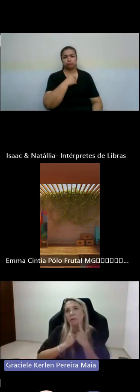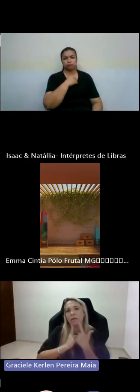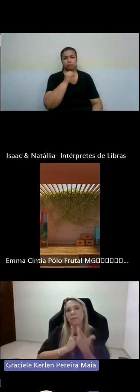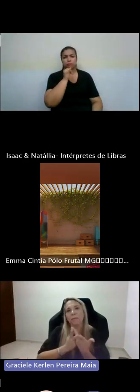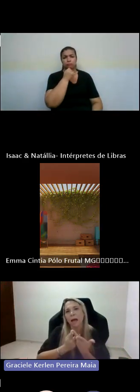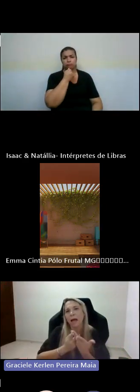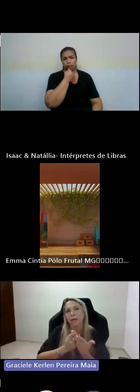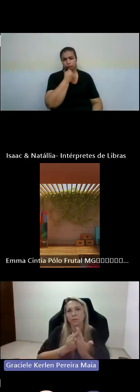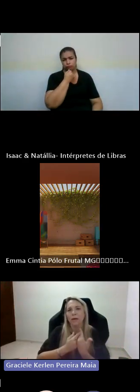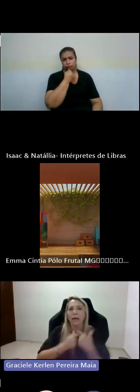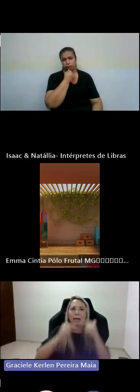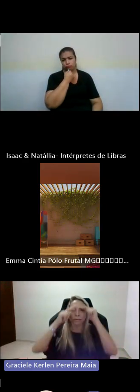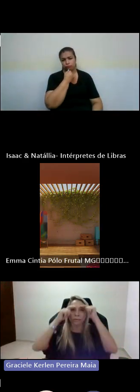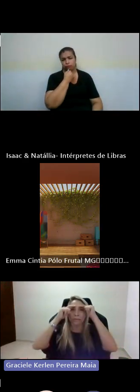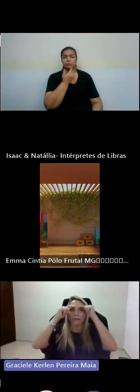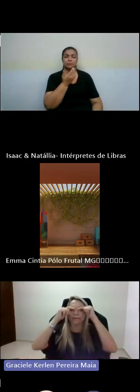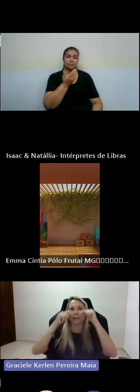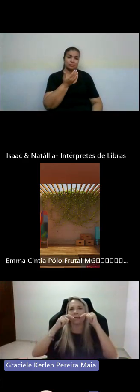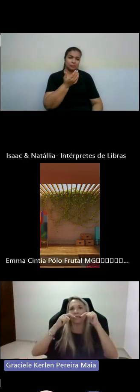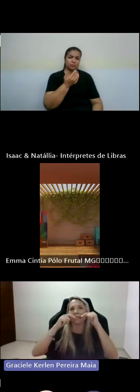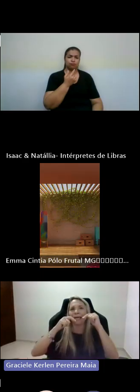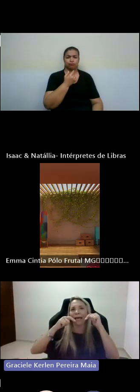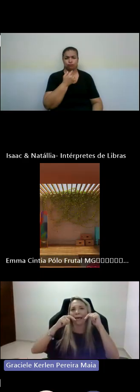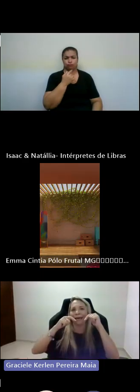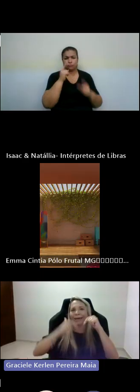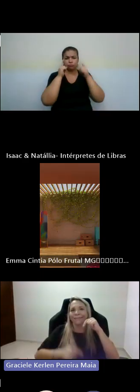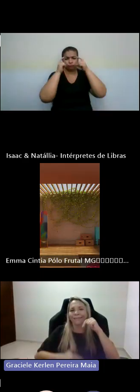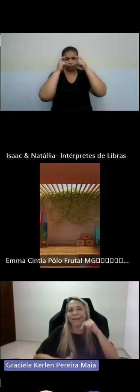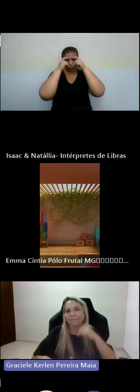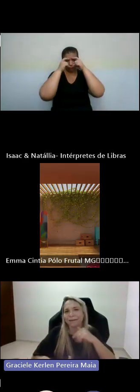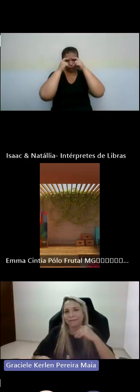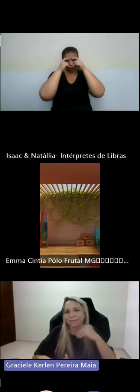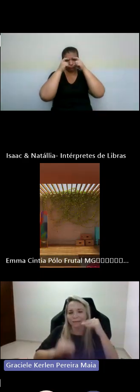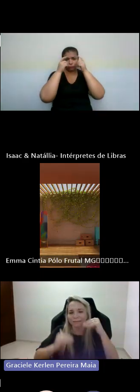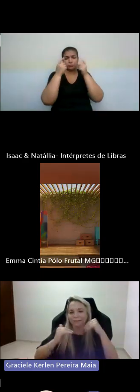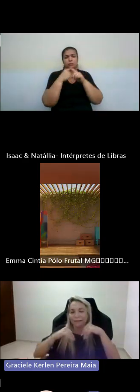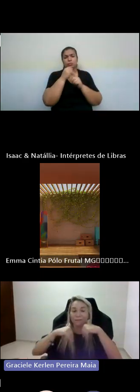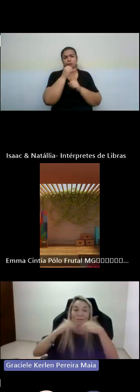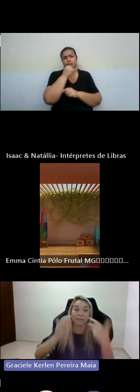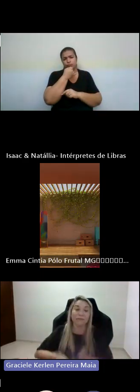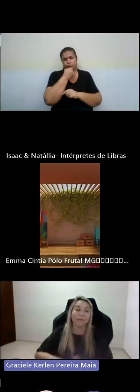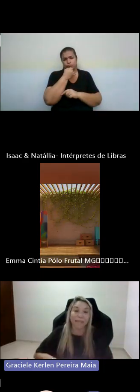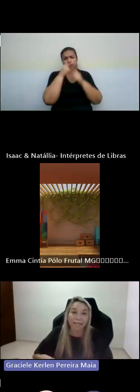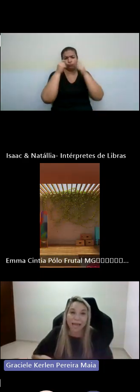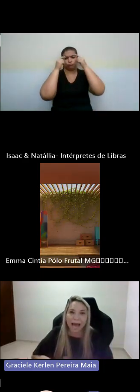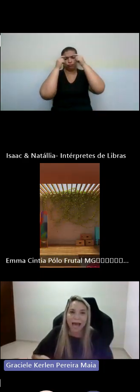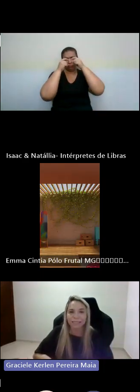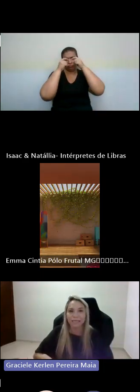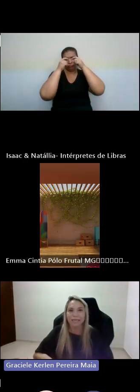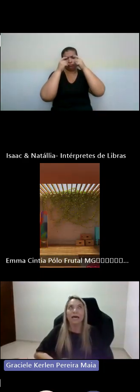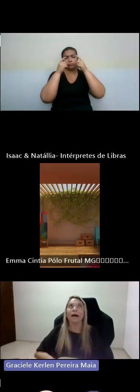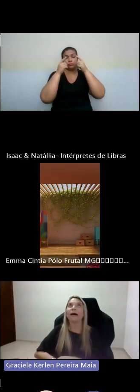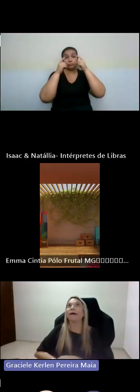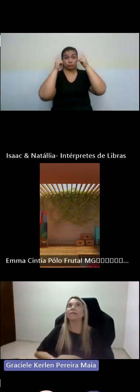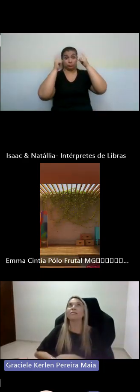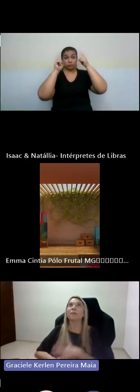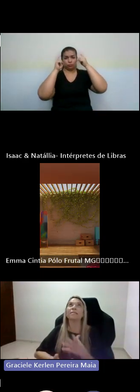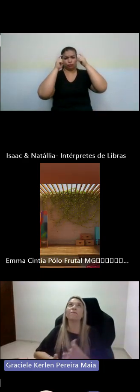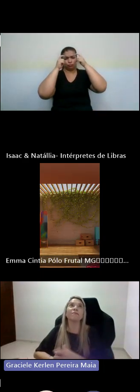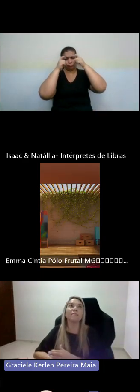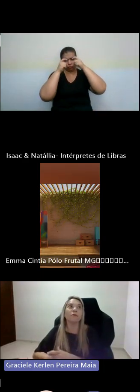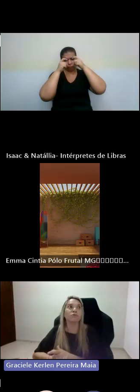a boquinha para baixo, a sobrancelha vai descer, né? Na sobrancelha não vai estar arqueada.